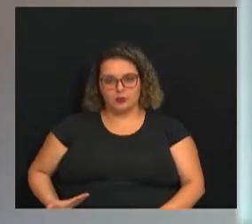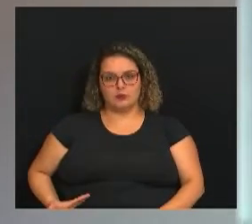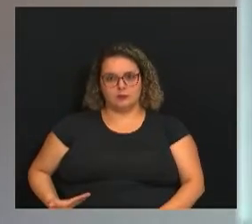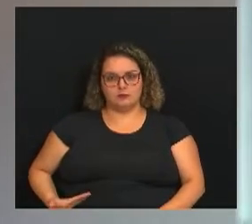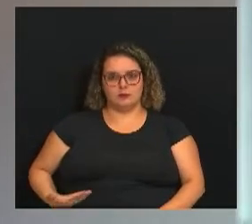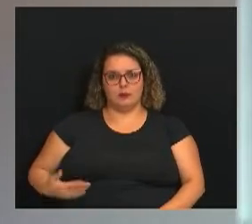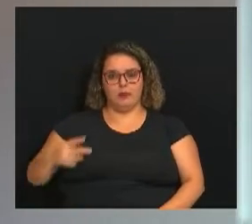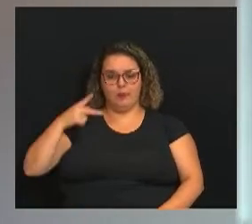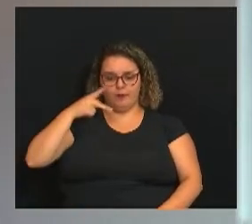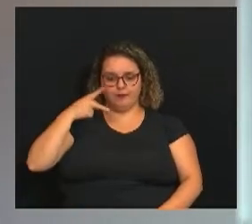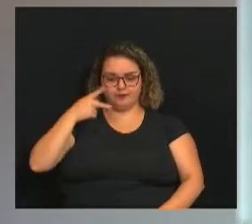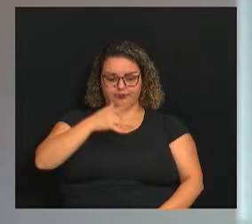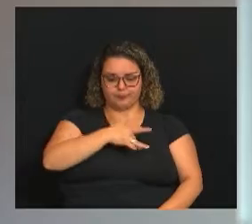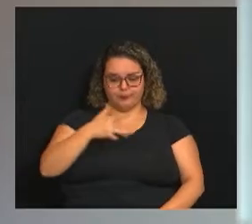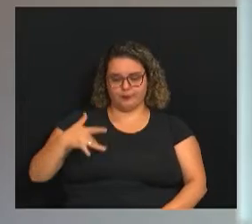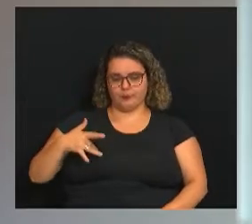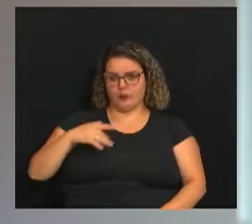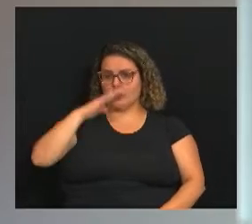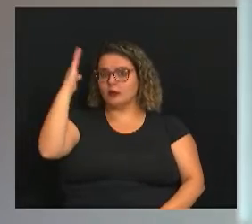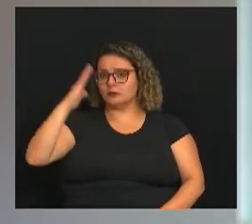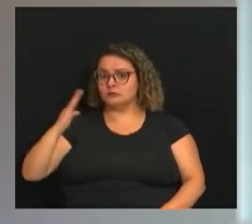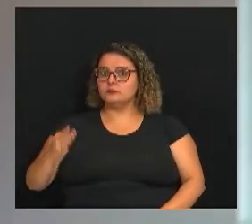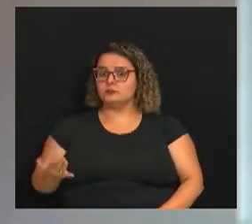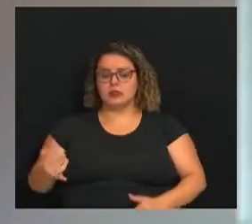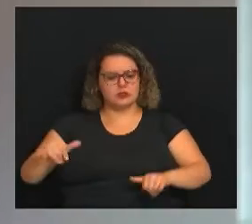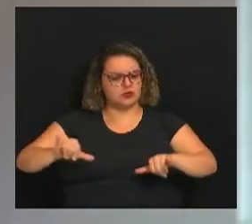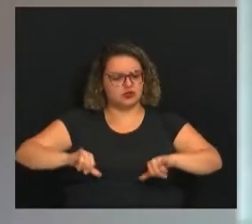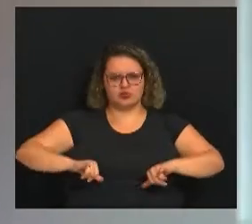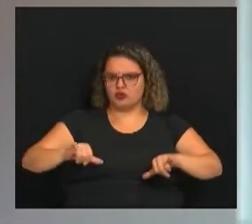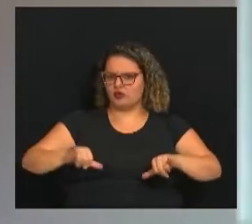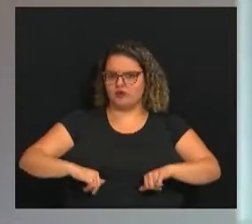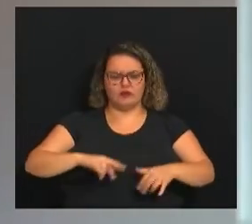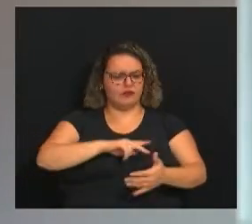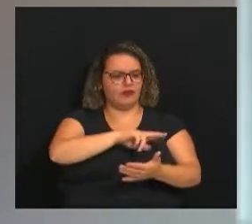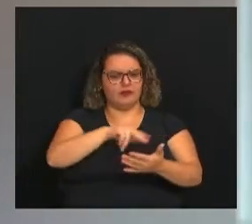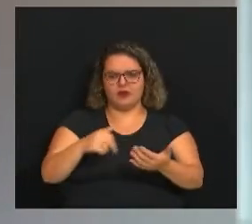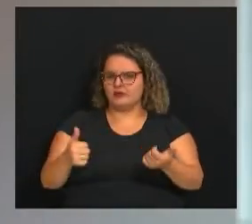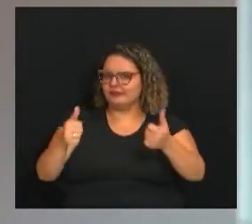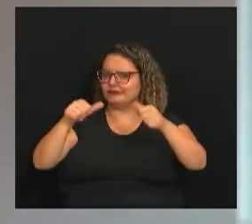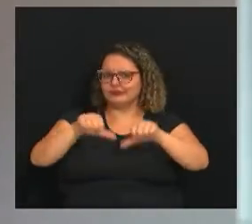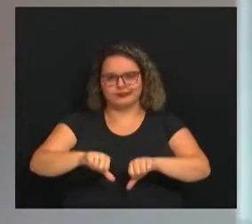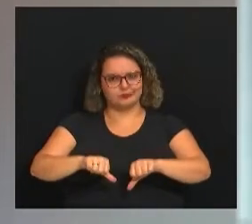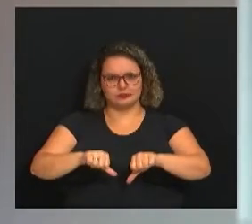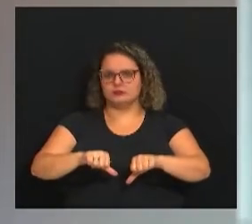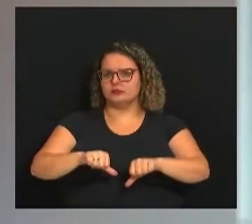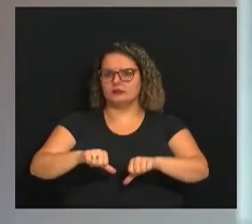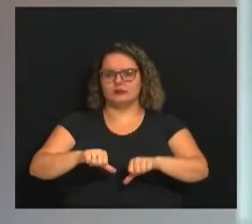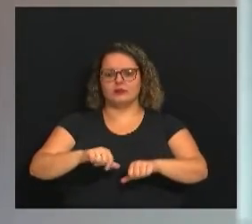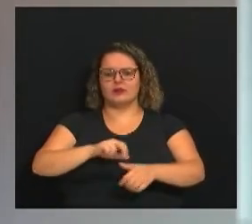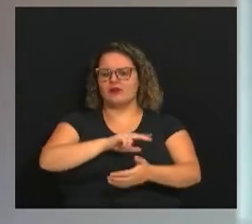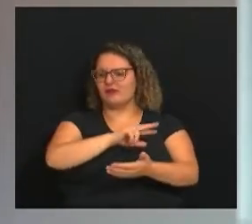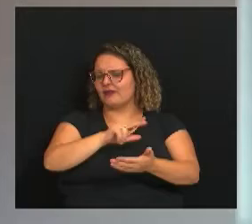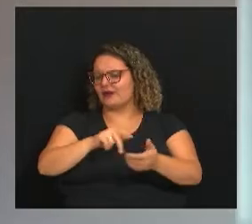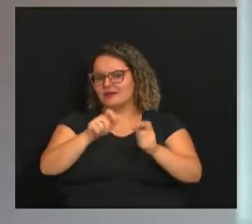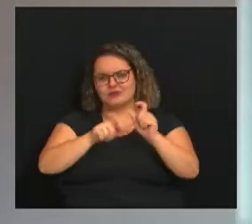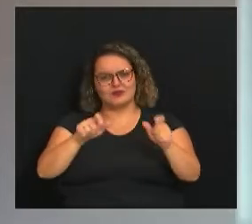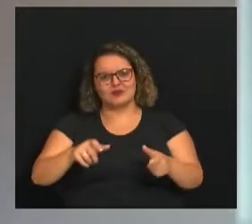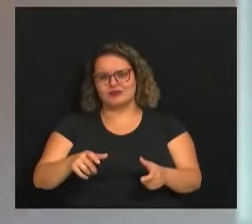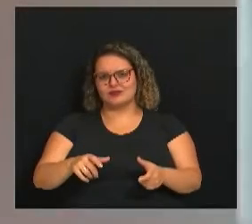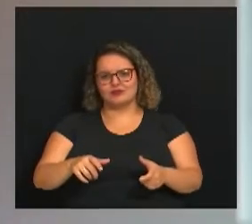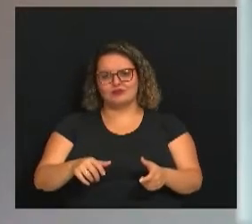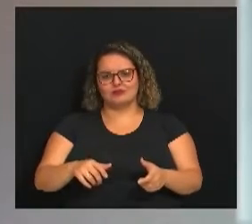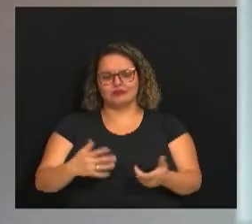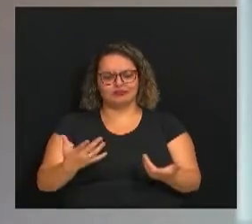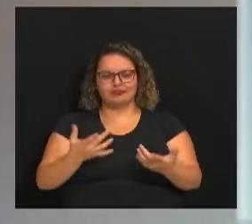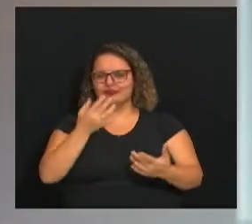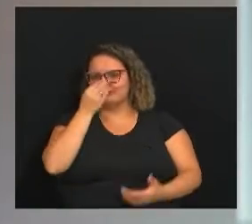saúde no Brasil, vai sofrer inúmeros prejuízos e vai deixar muita gente na mão com o avanço da privatização e